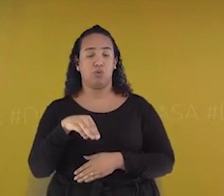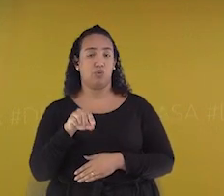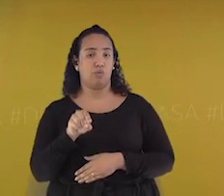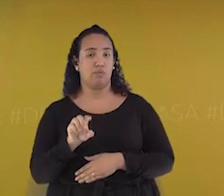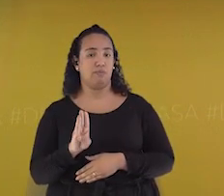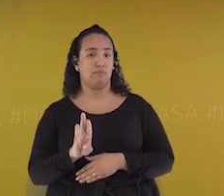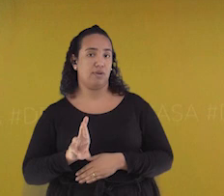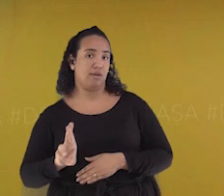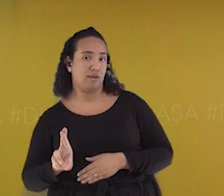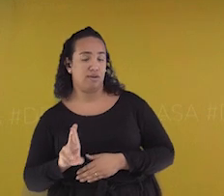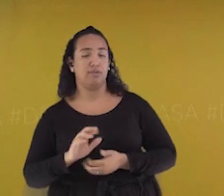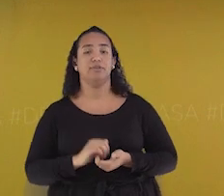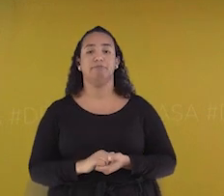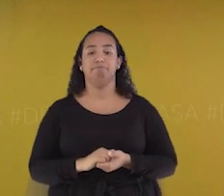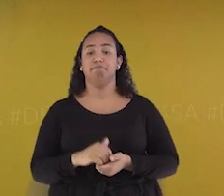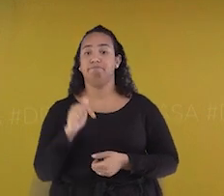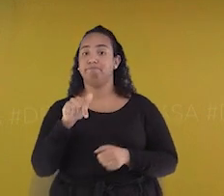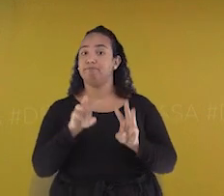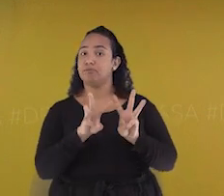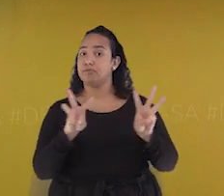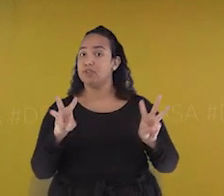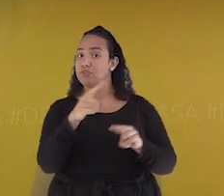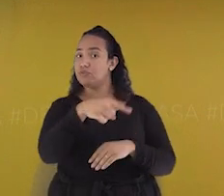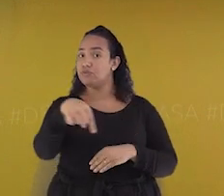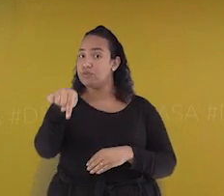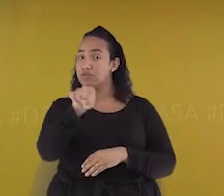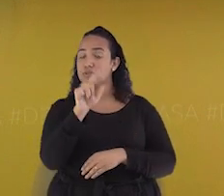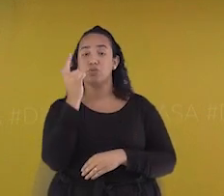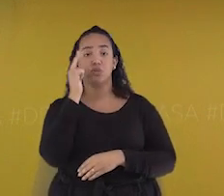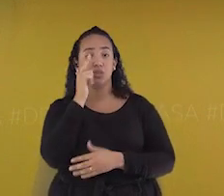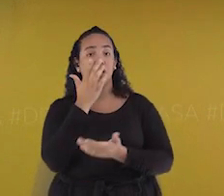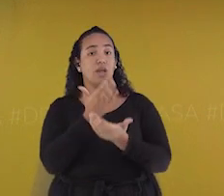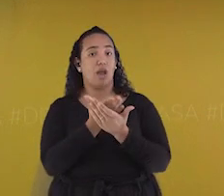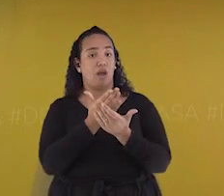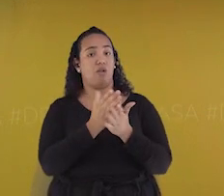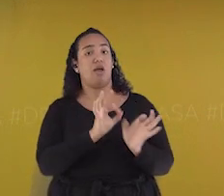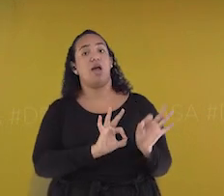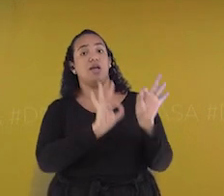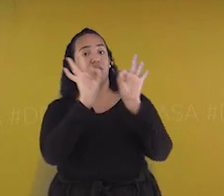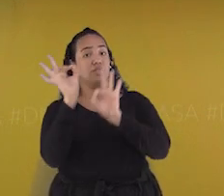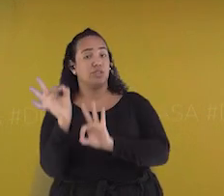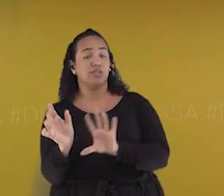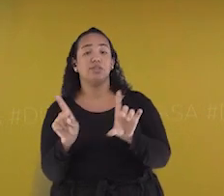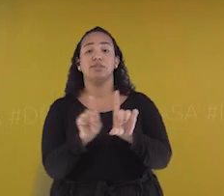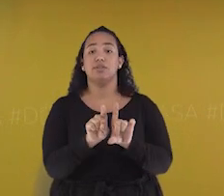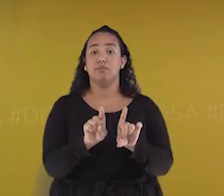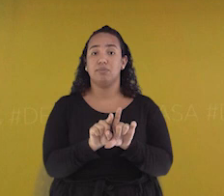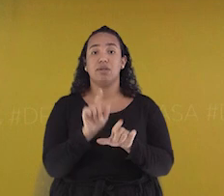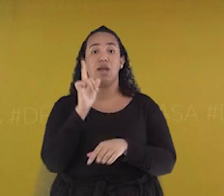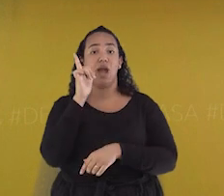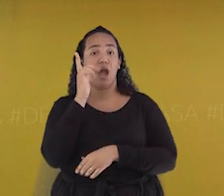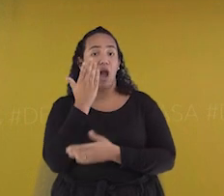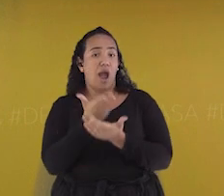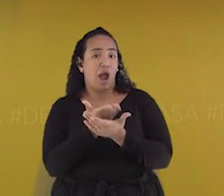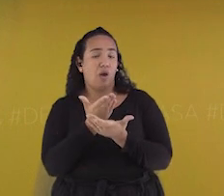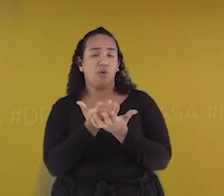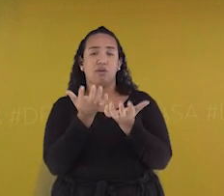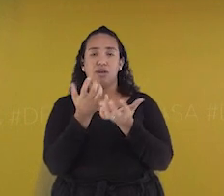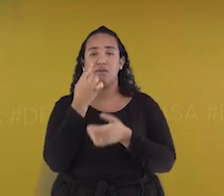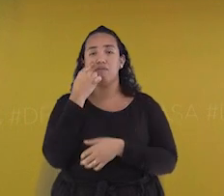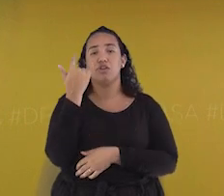www.tvdeverincasa.com.br. Lá você consegue ver as aulas que estão passando na TV e também as que você perdeu ou quer